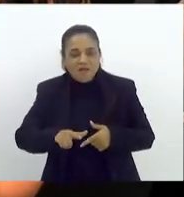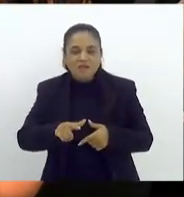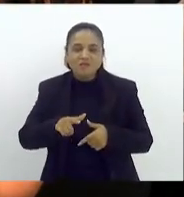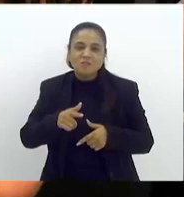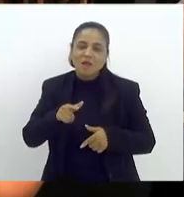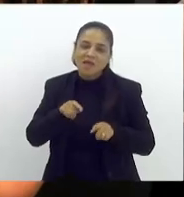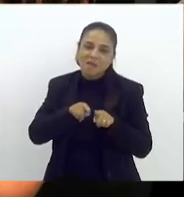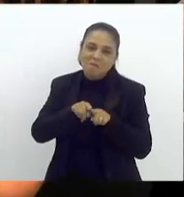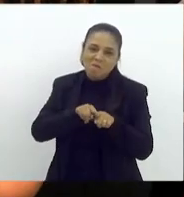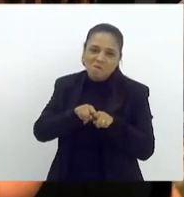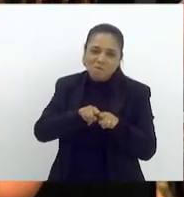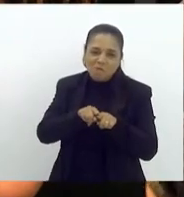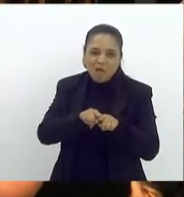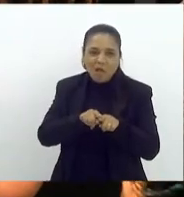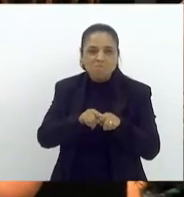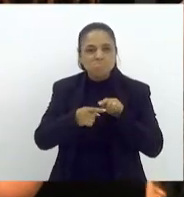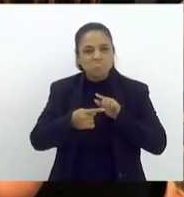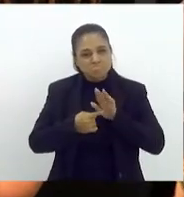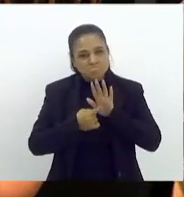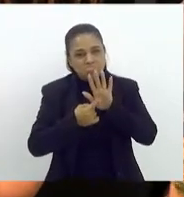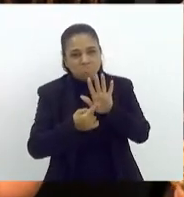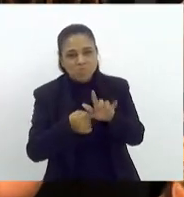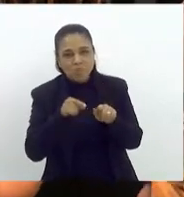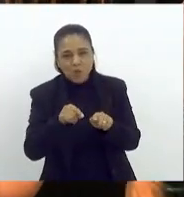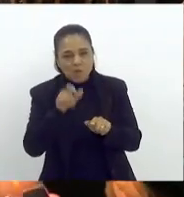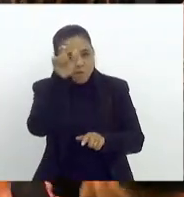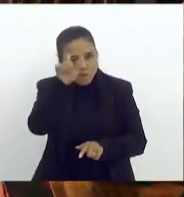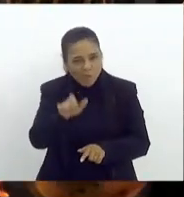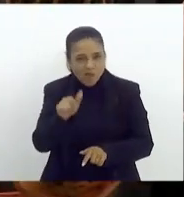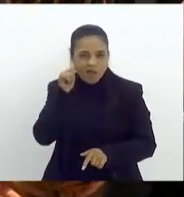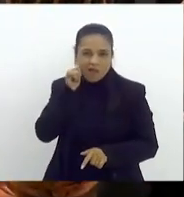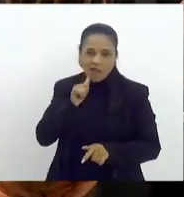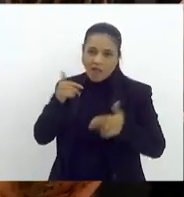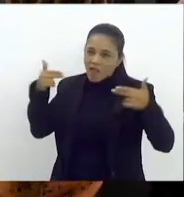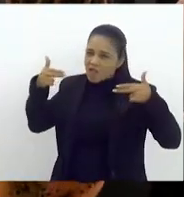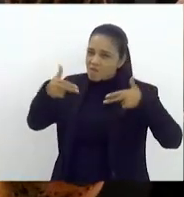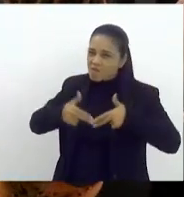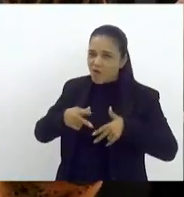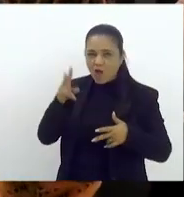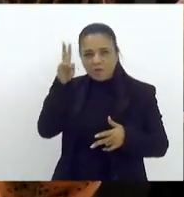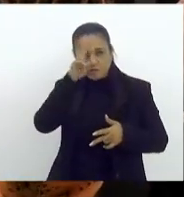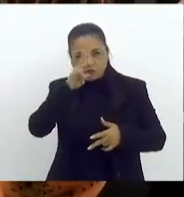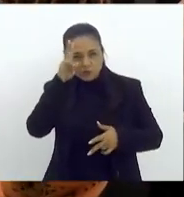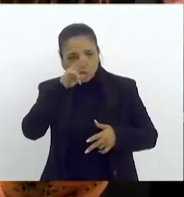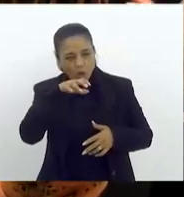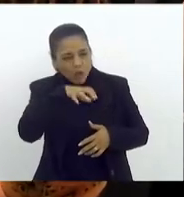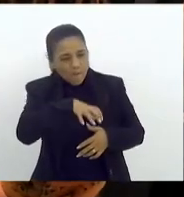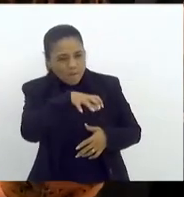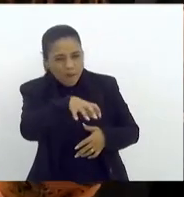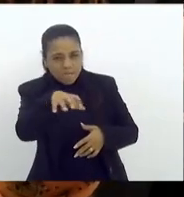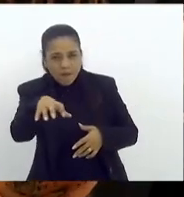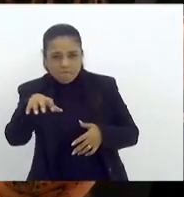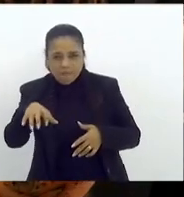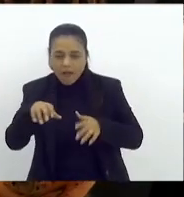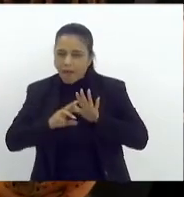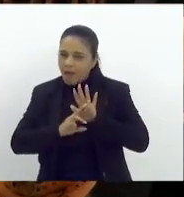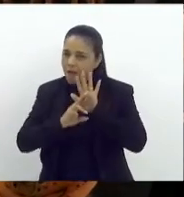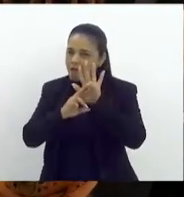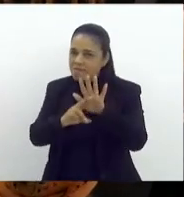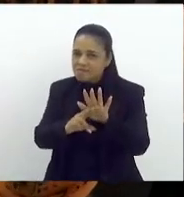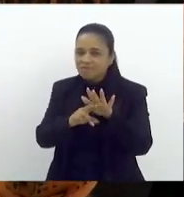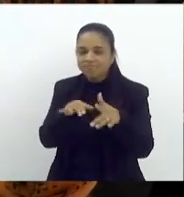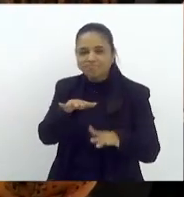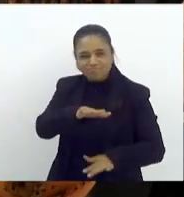que manda também provando que as mulheres estão sim no hip hop tão fazendo história em cada elemento em cada frente em cada